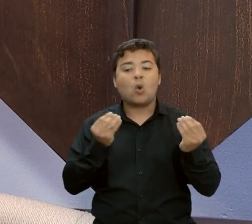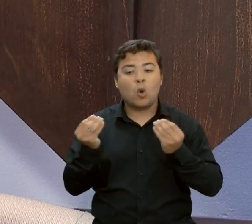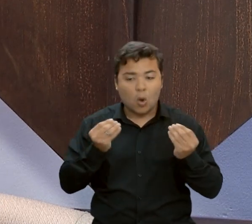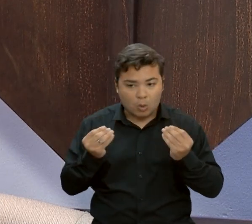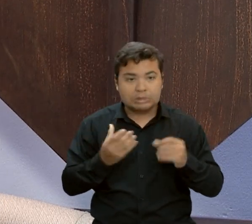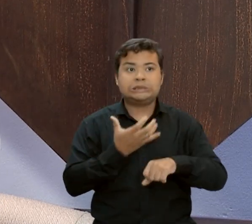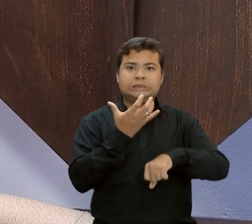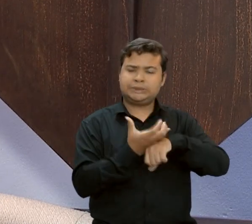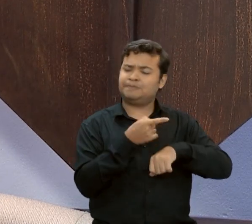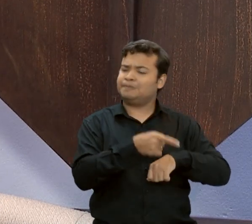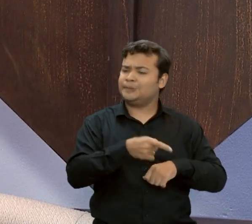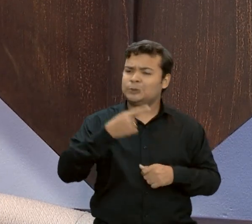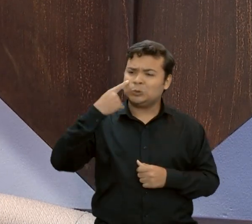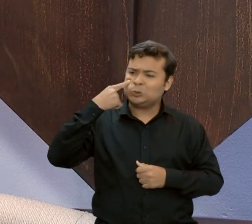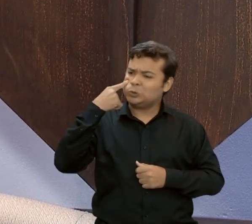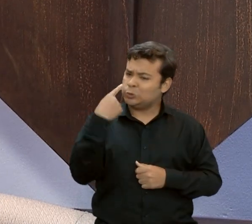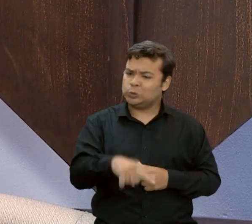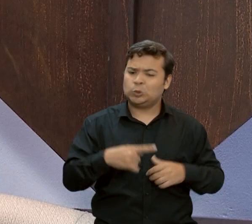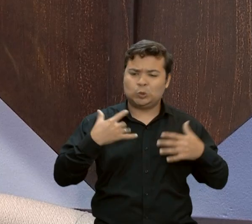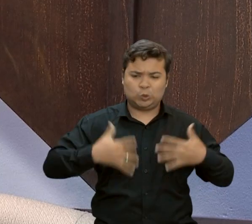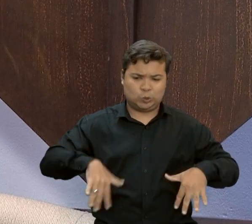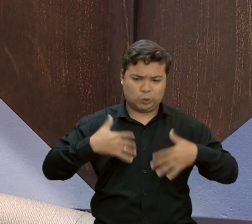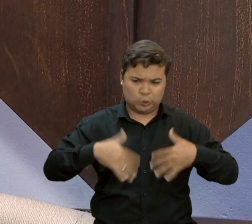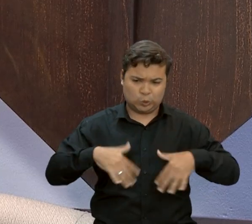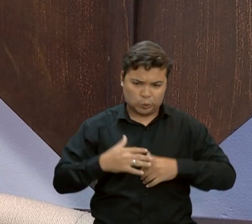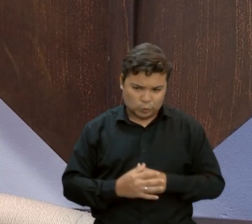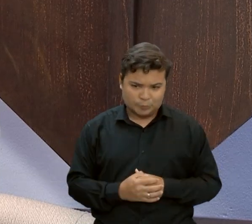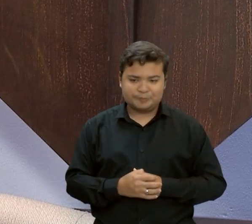é muito interessante, né, professor Uvermar?